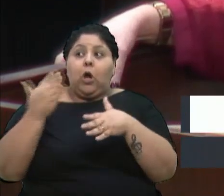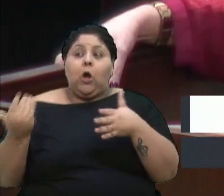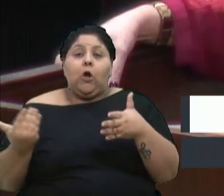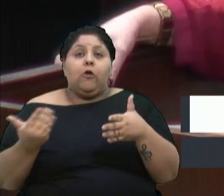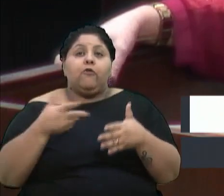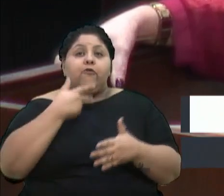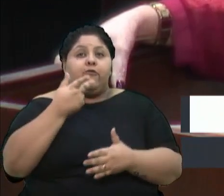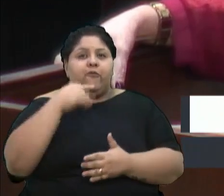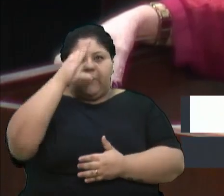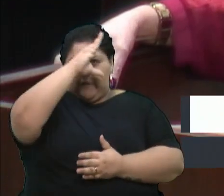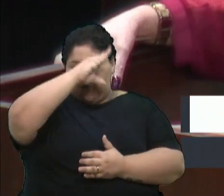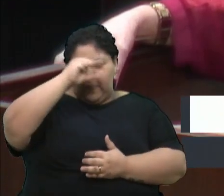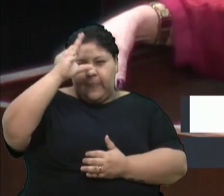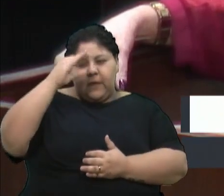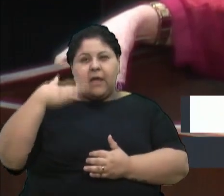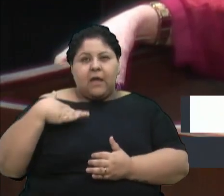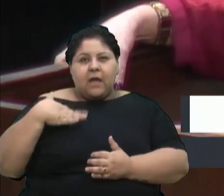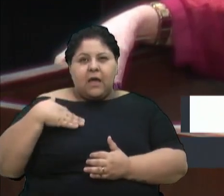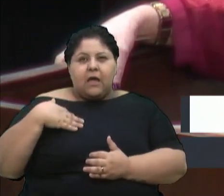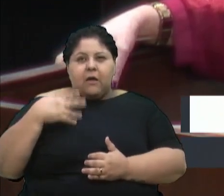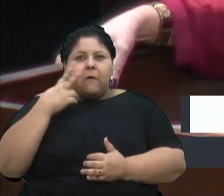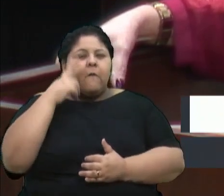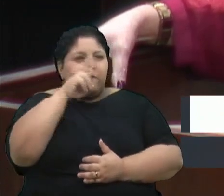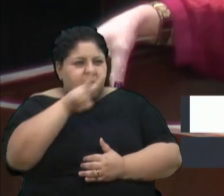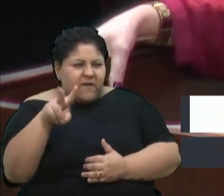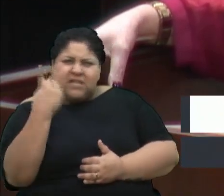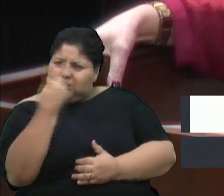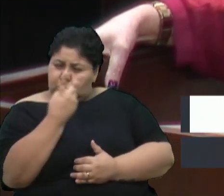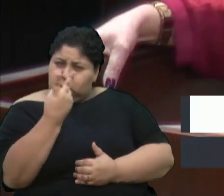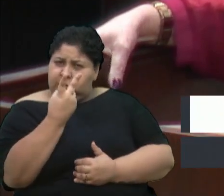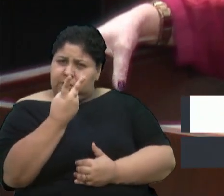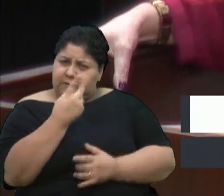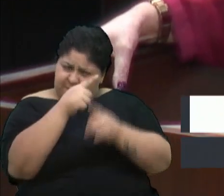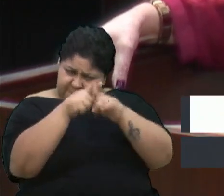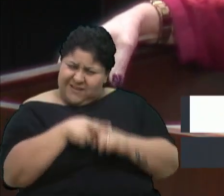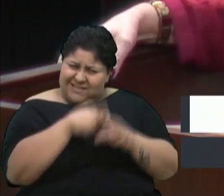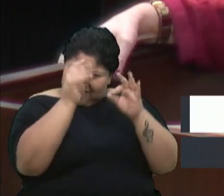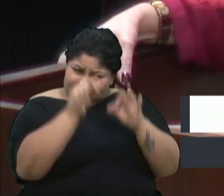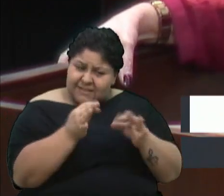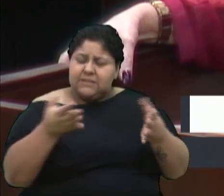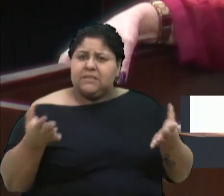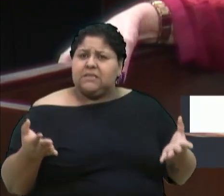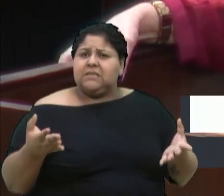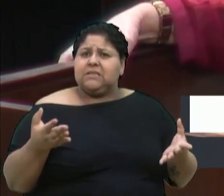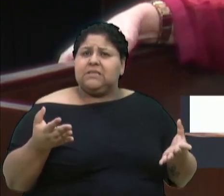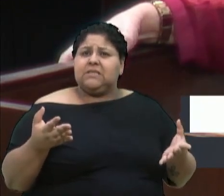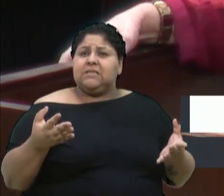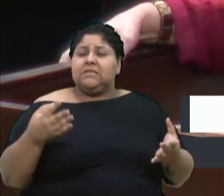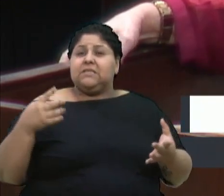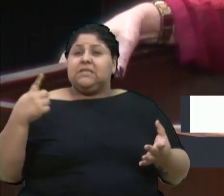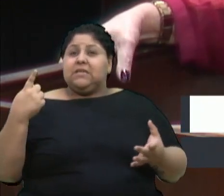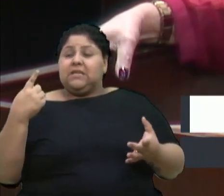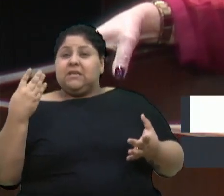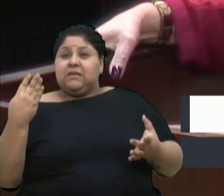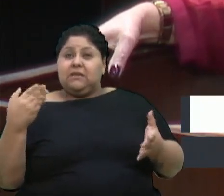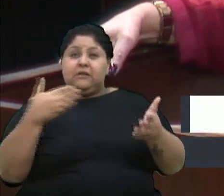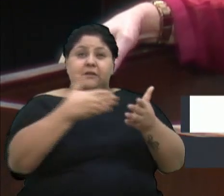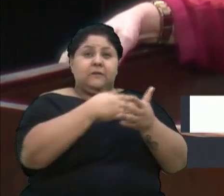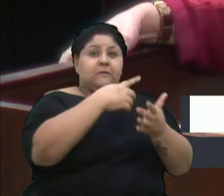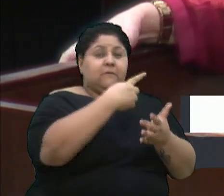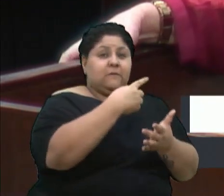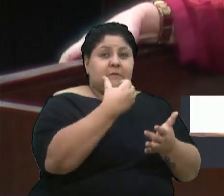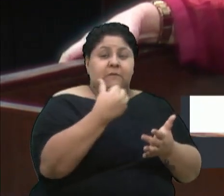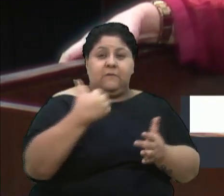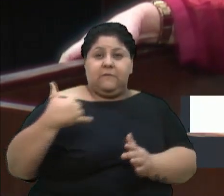eu fui conferir 2 vezes para ver se realmente era isso. Entre 14 e 16 anos, cerca